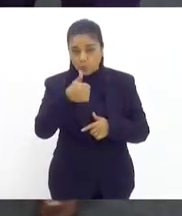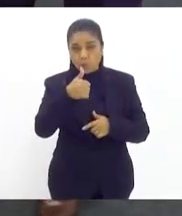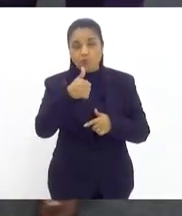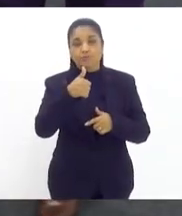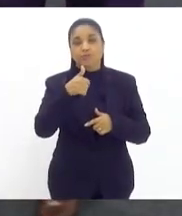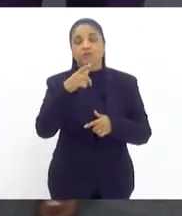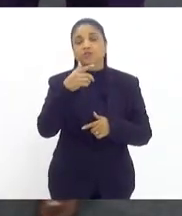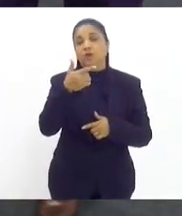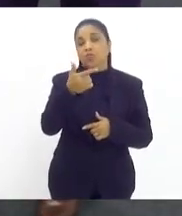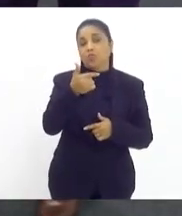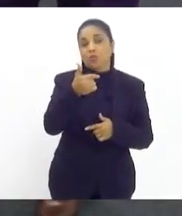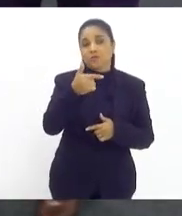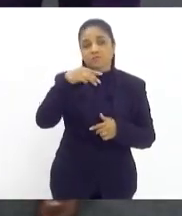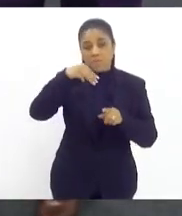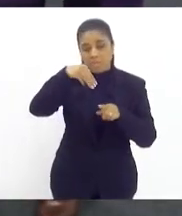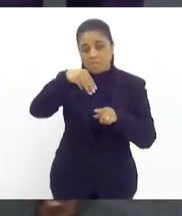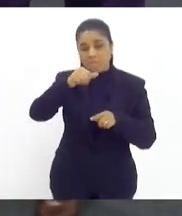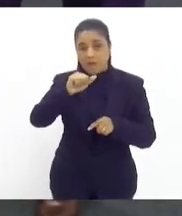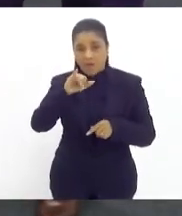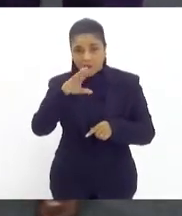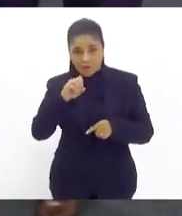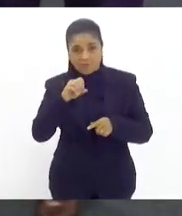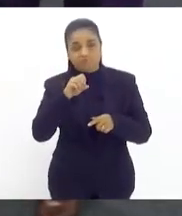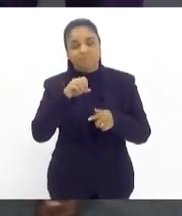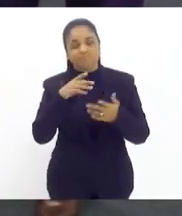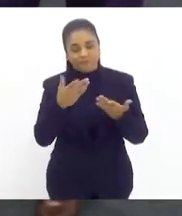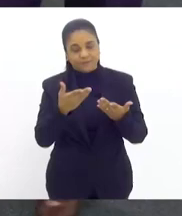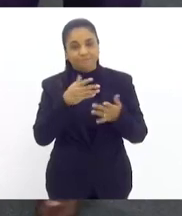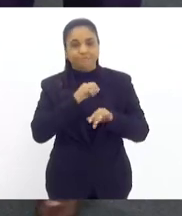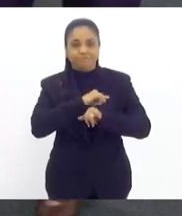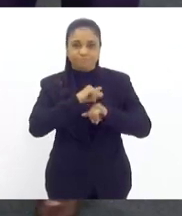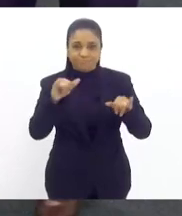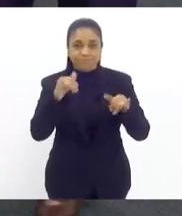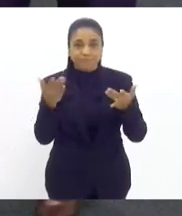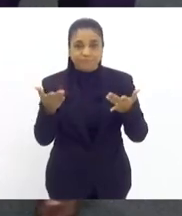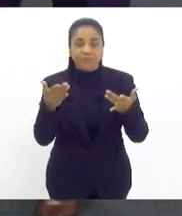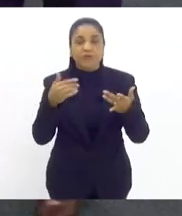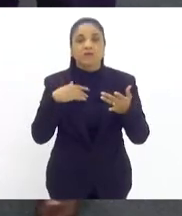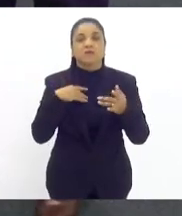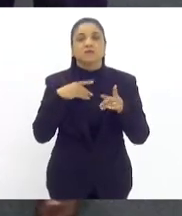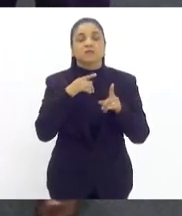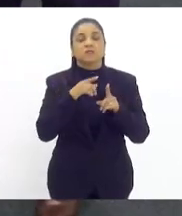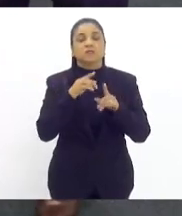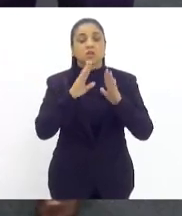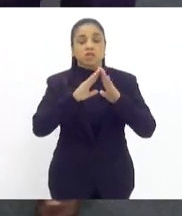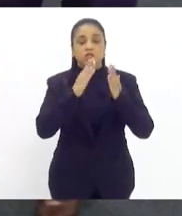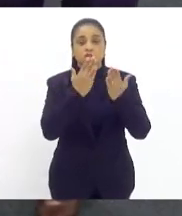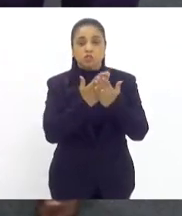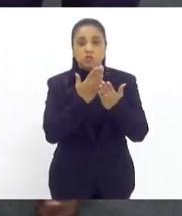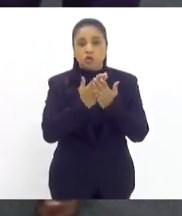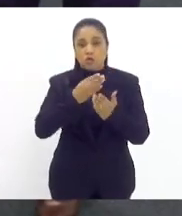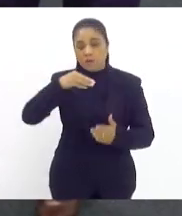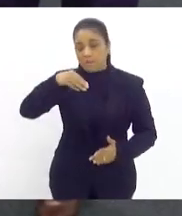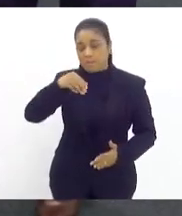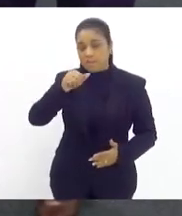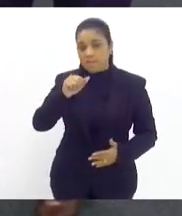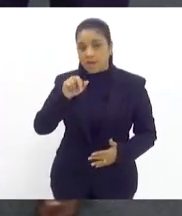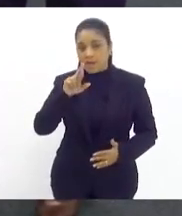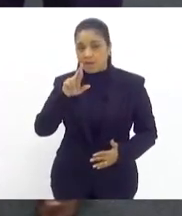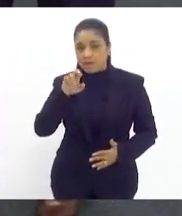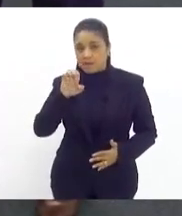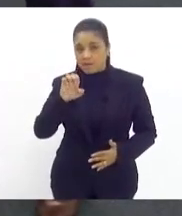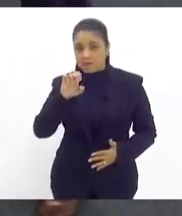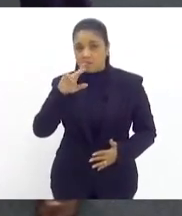o adolescente de 16 anos ele foi agredido na escola municipal Marechal Pedro Cavalcante fica em paciência